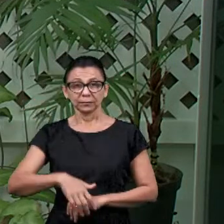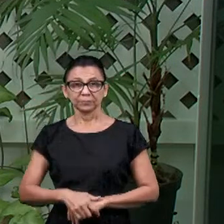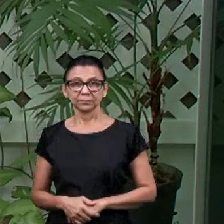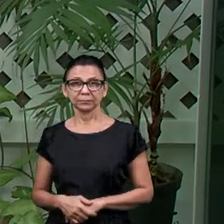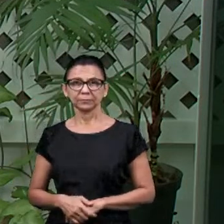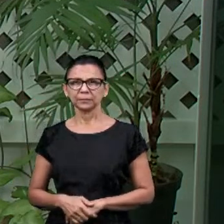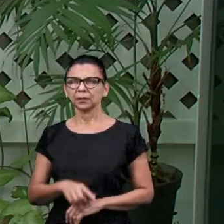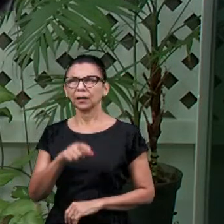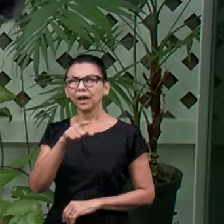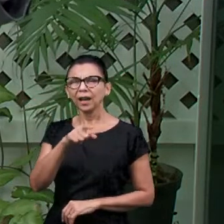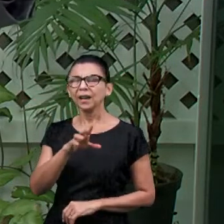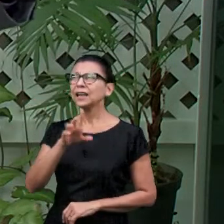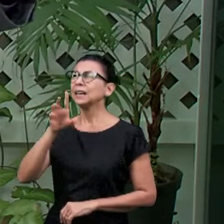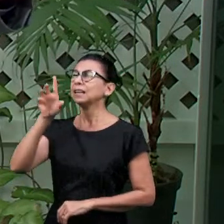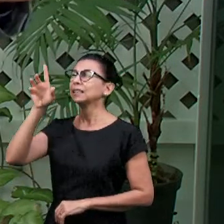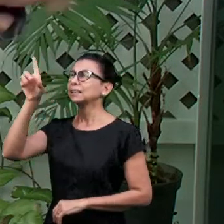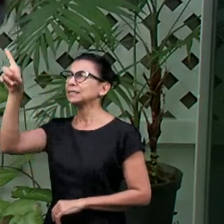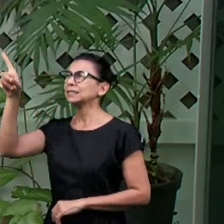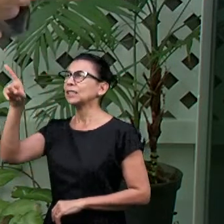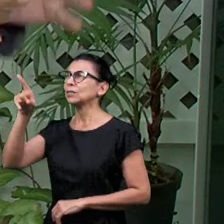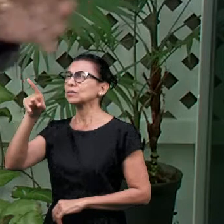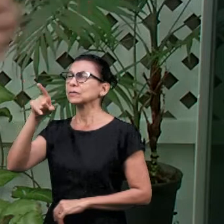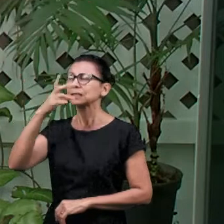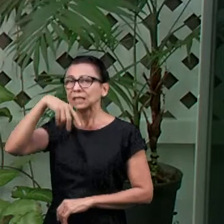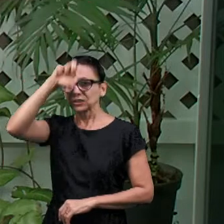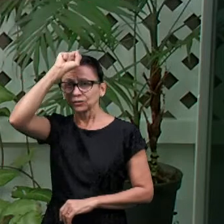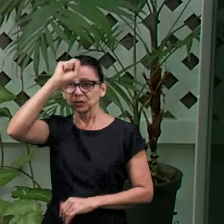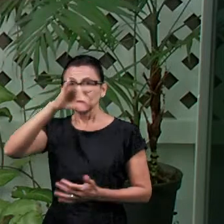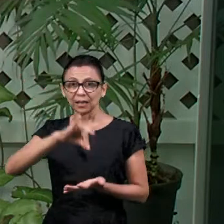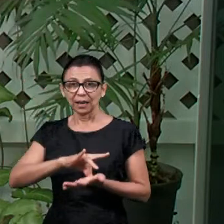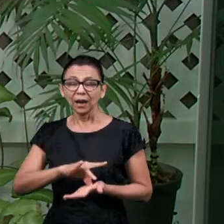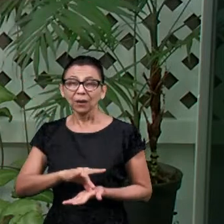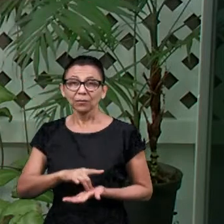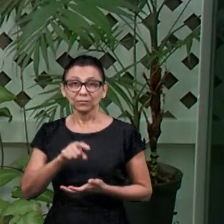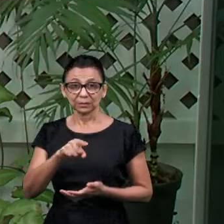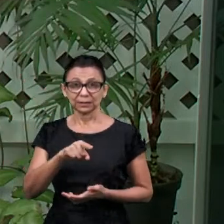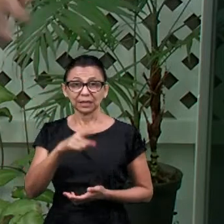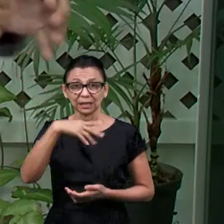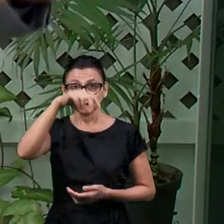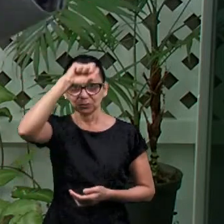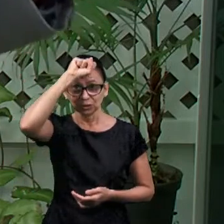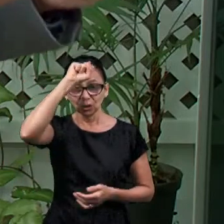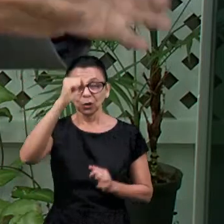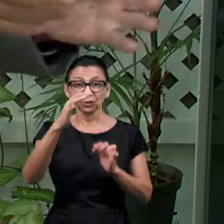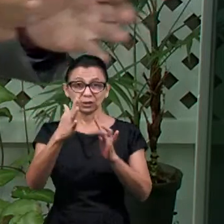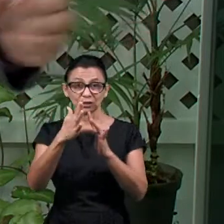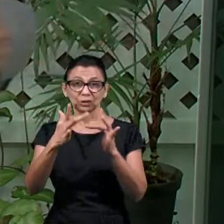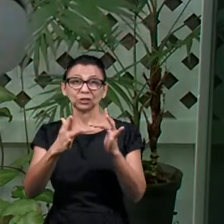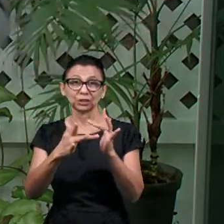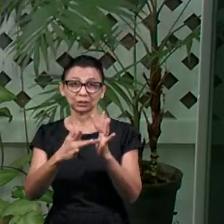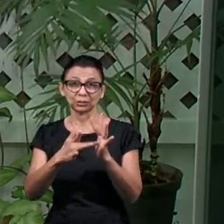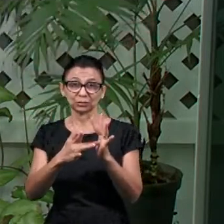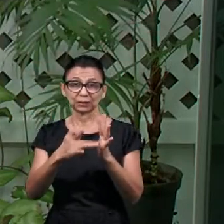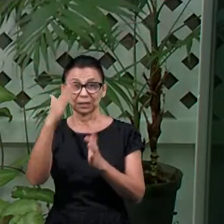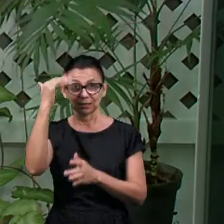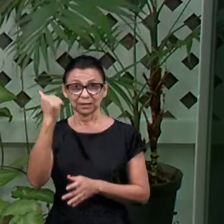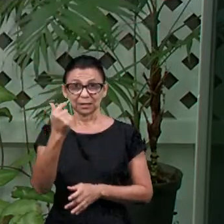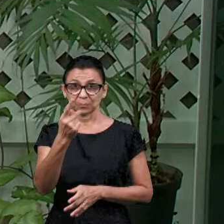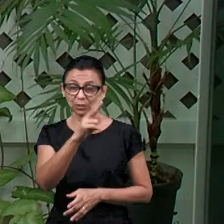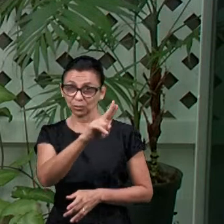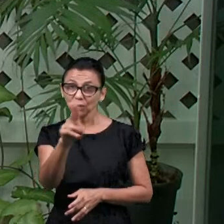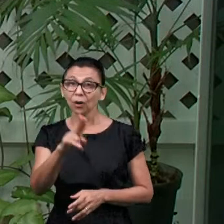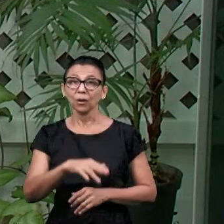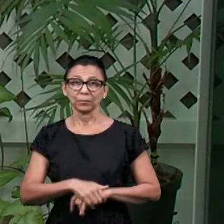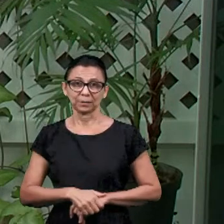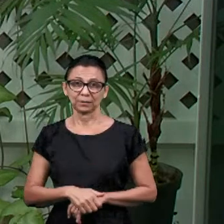você adivinhou que Jesus te conhece, você adivinhou que Jesus sabe o seu nome, você adivinhou